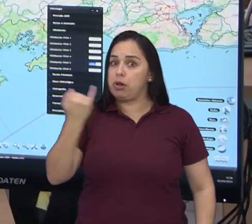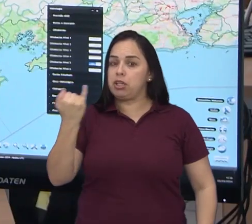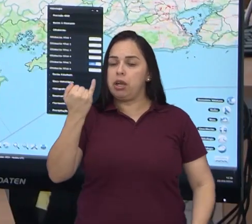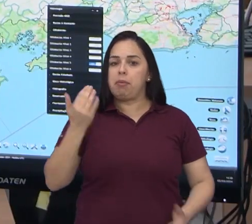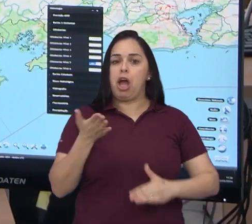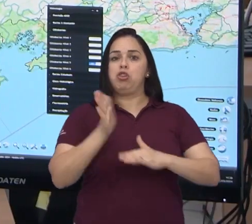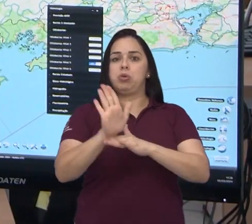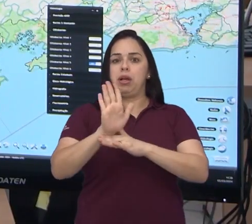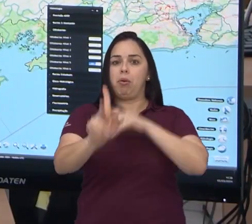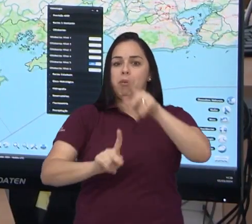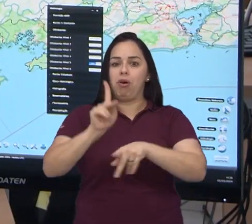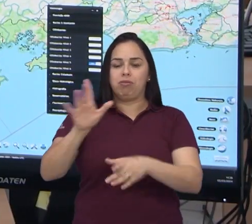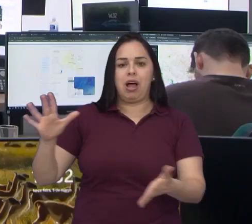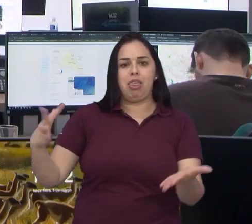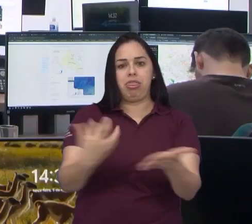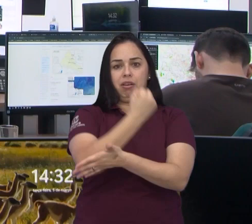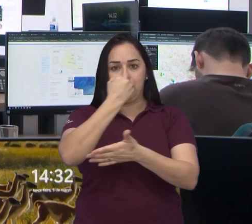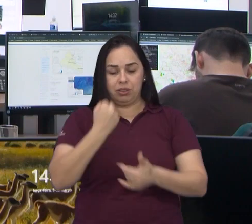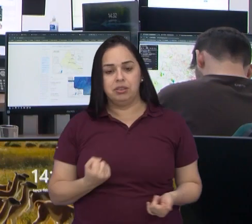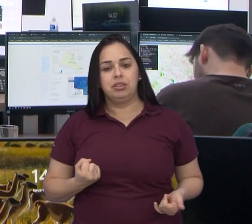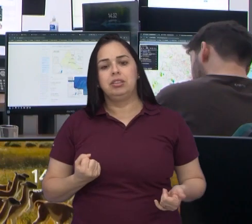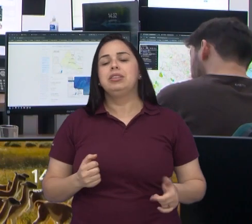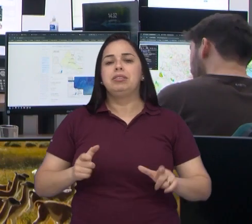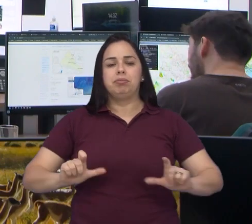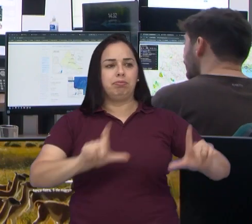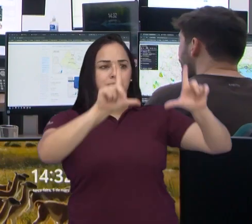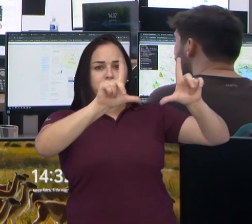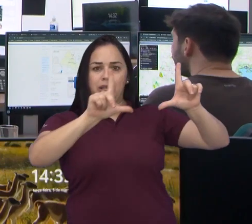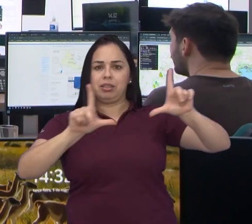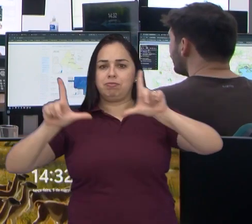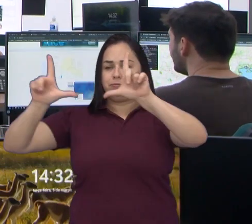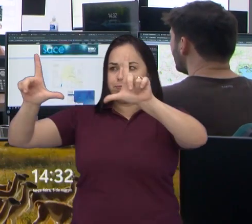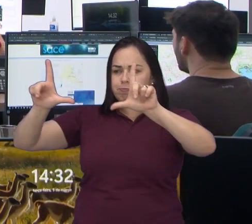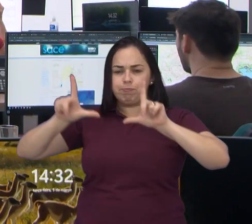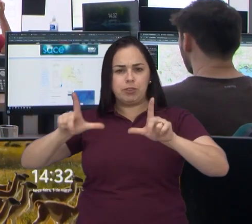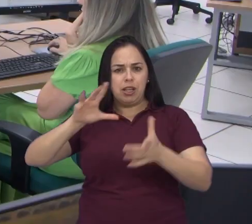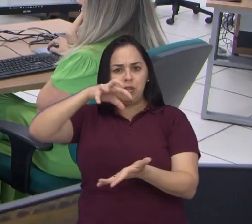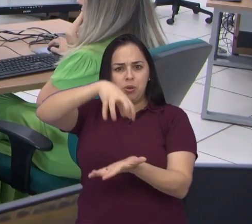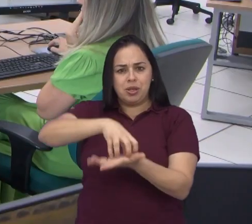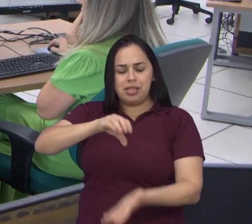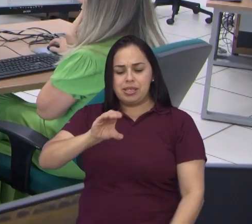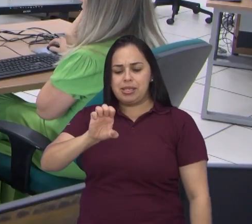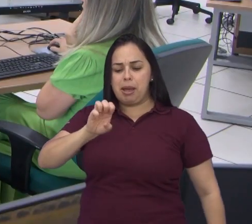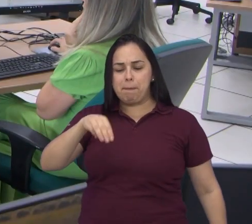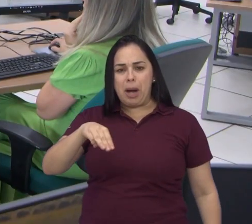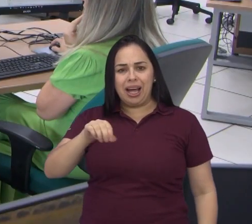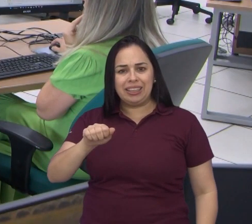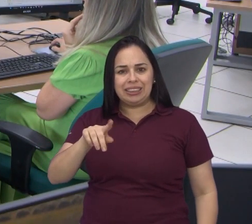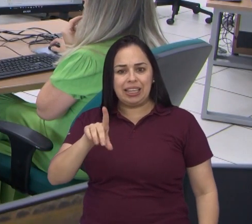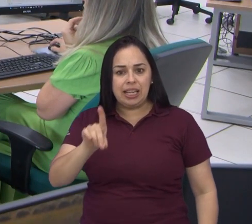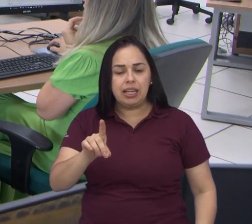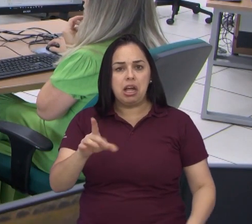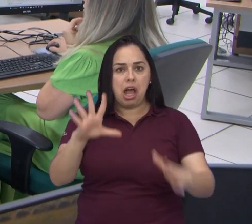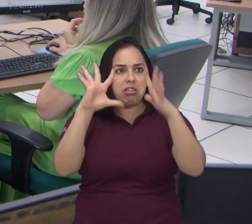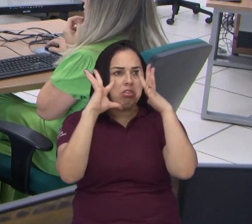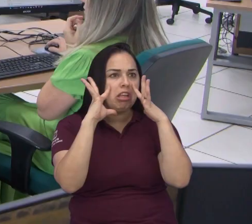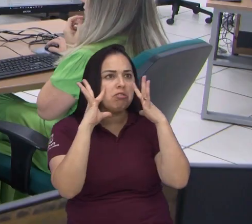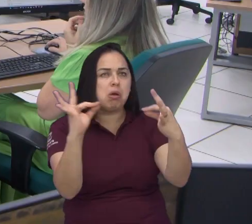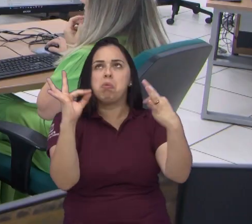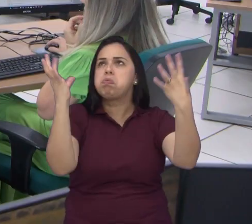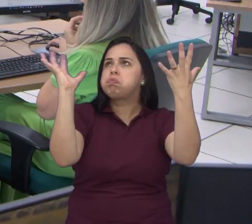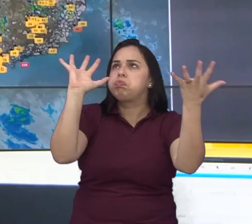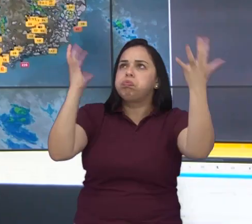que podem salvar vidas. É da Sala de Monitoramento do CEMADEM, o Centro Nacional de Alertas de